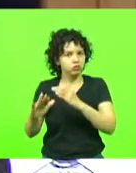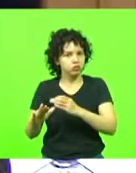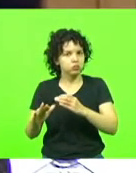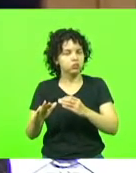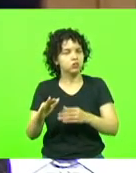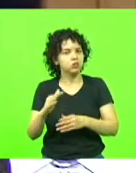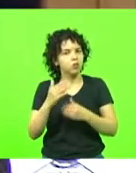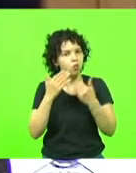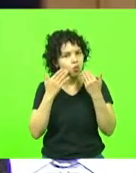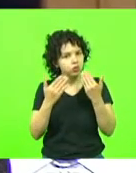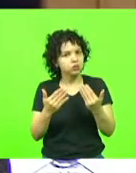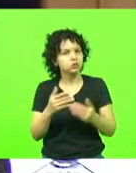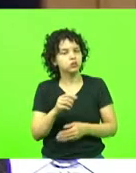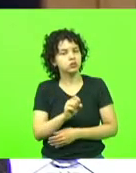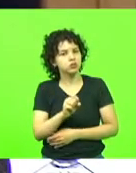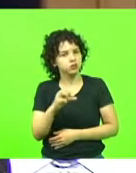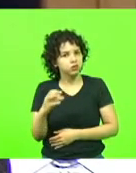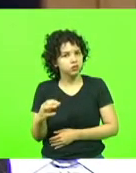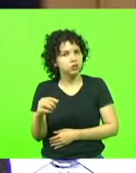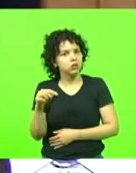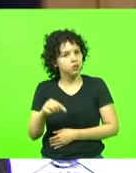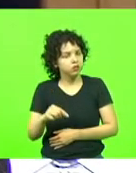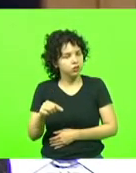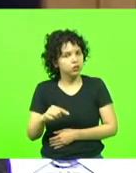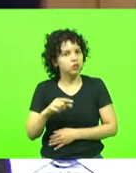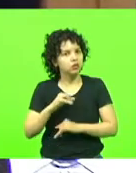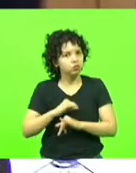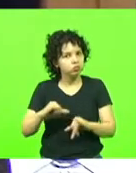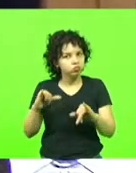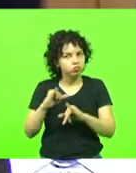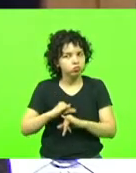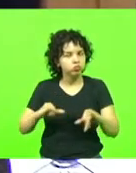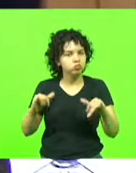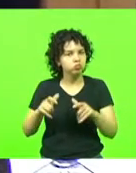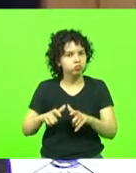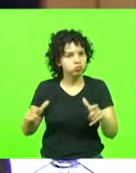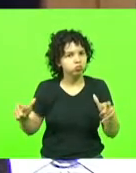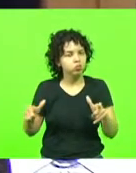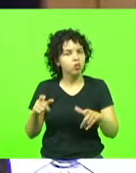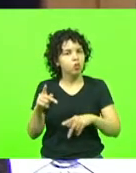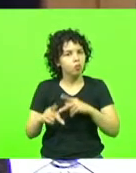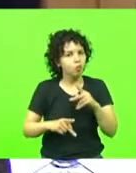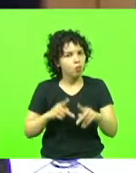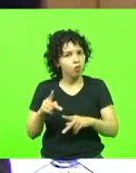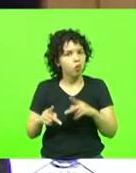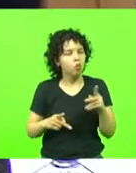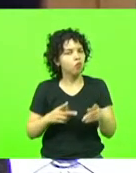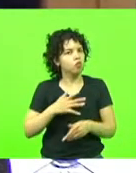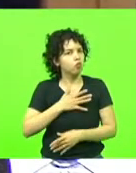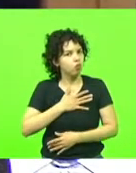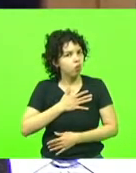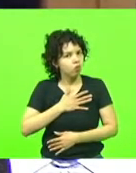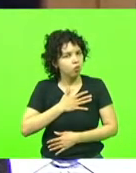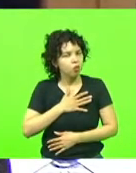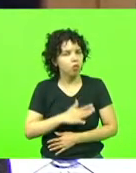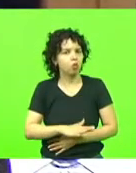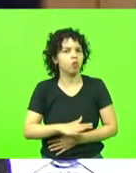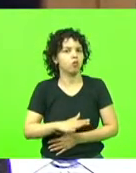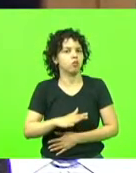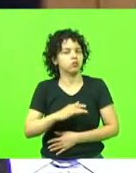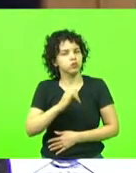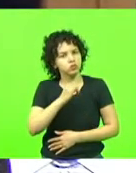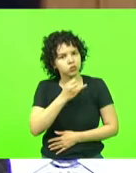Santa Catarina aqui tem um eco gigantesco de um povo que está descontente com a Petrobras, está